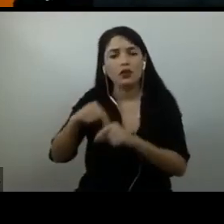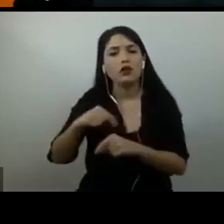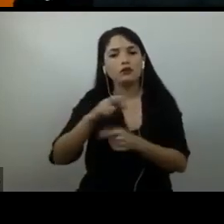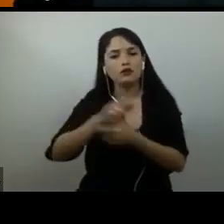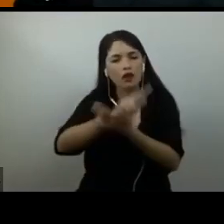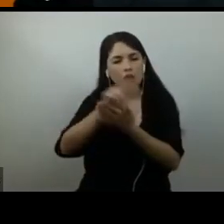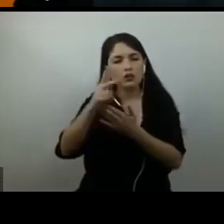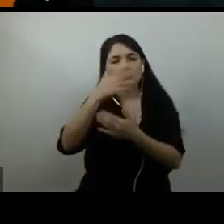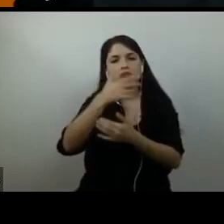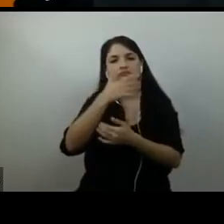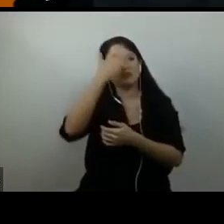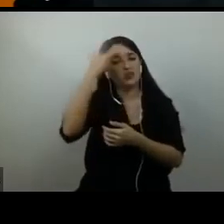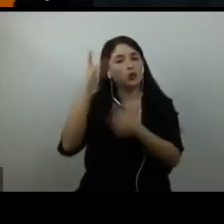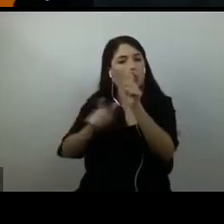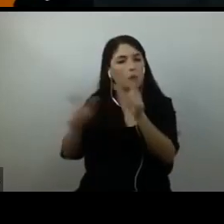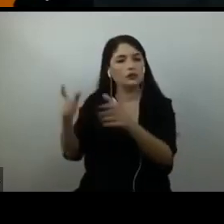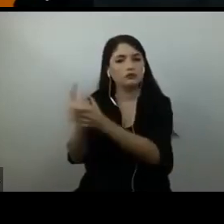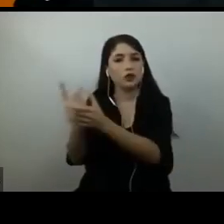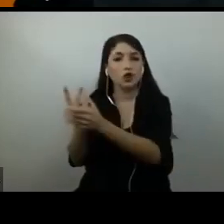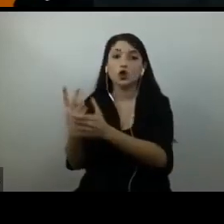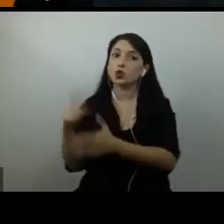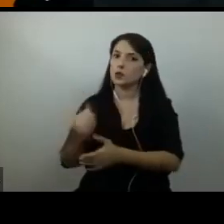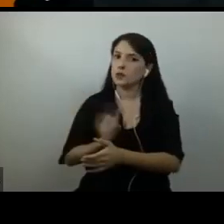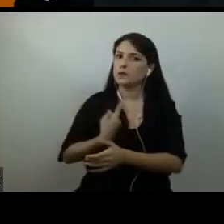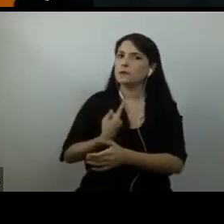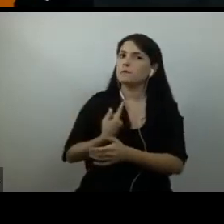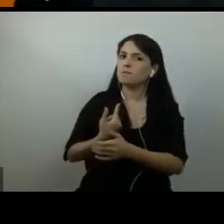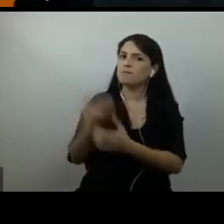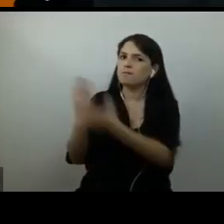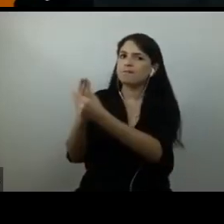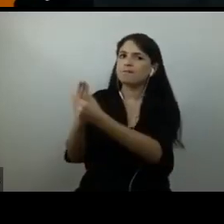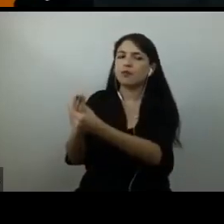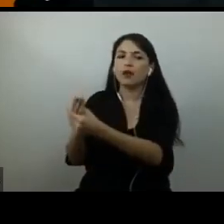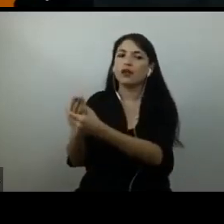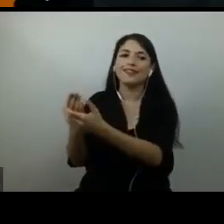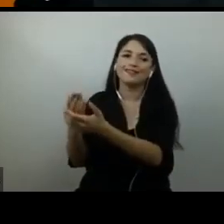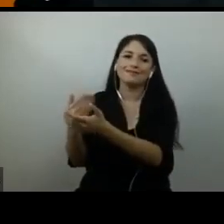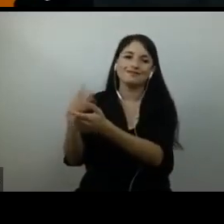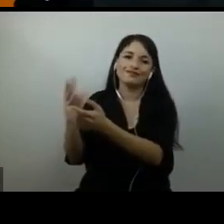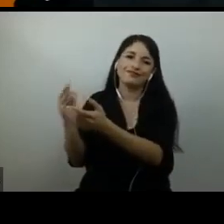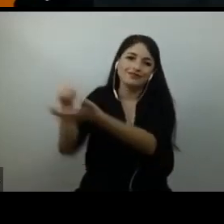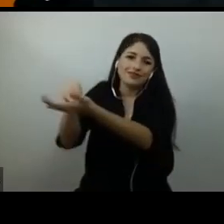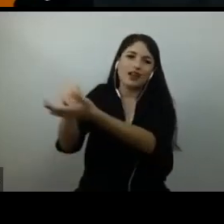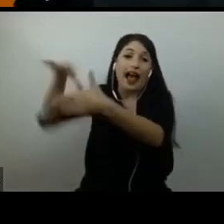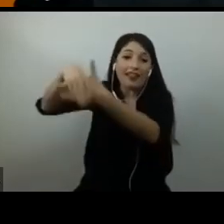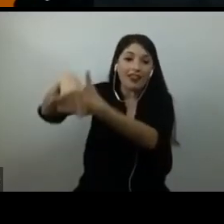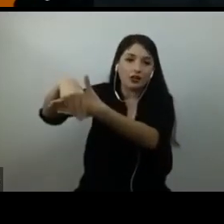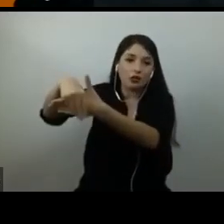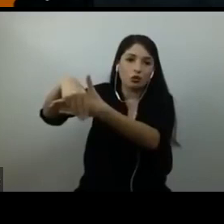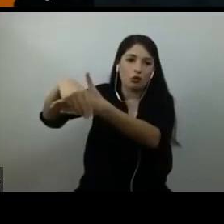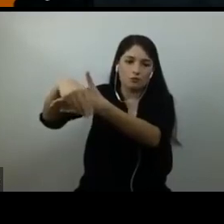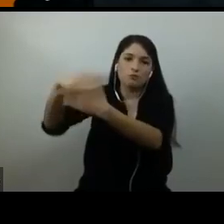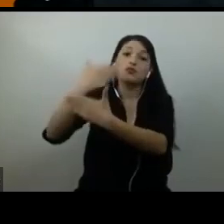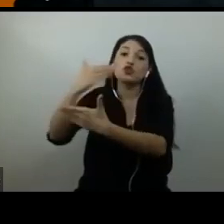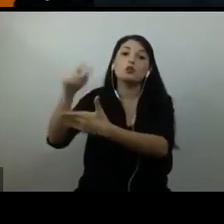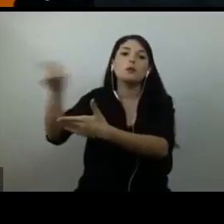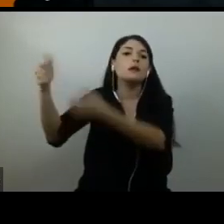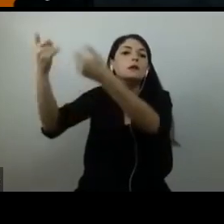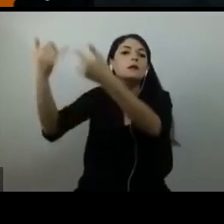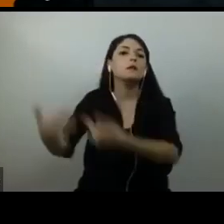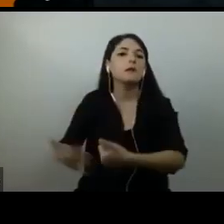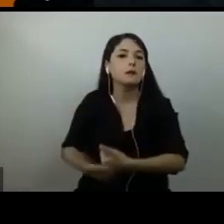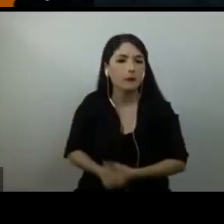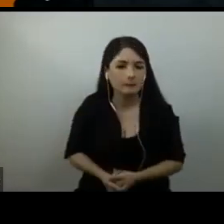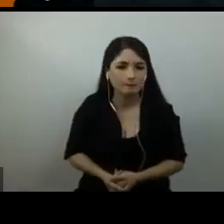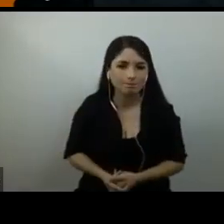Nós protocolamos também uma petição para que ele se explicasse. Então, quero deixar essa palavra de esperança para esses estudantes e introduzir esse último bloco,